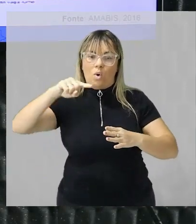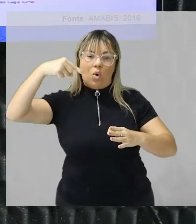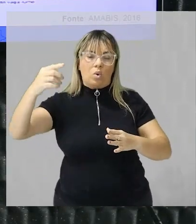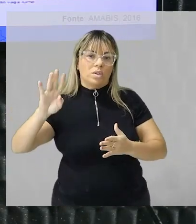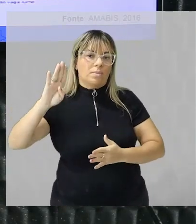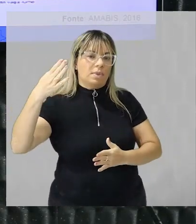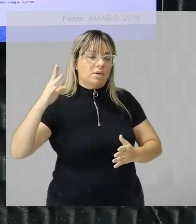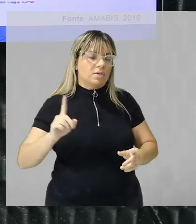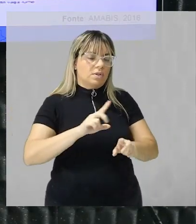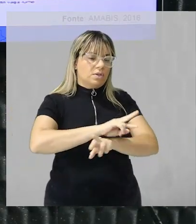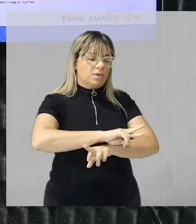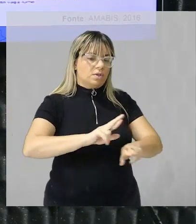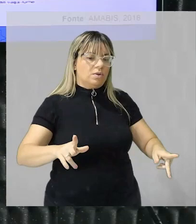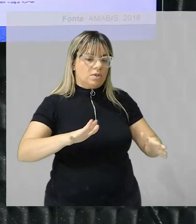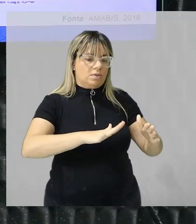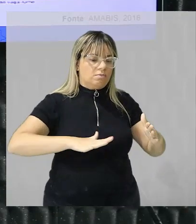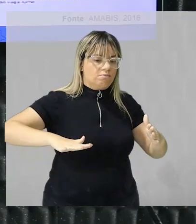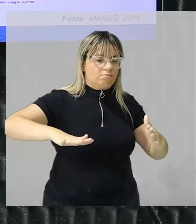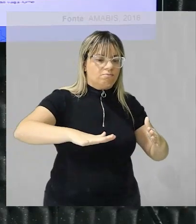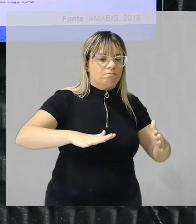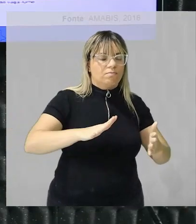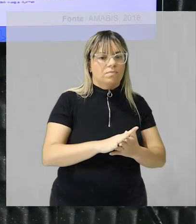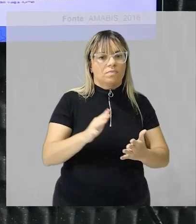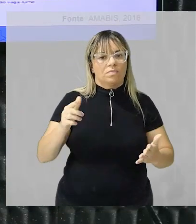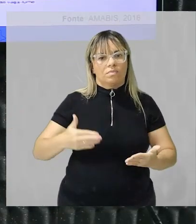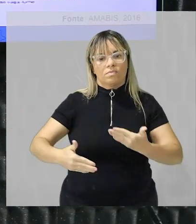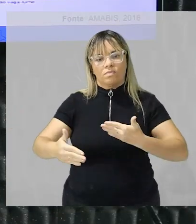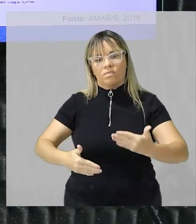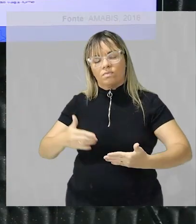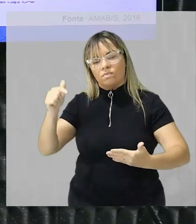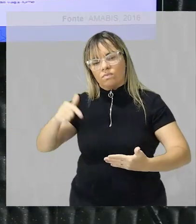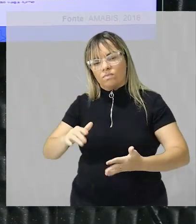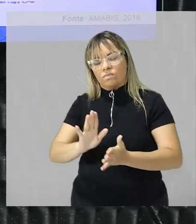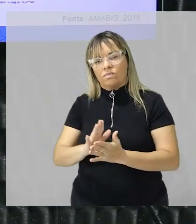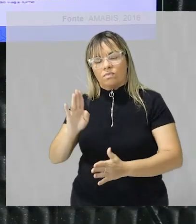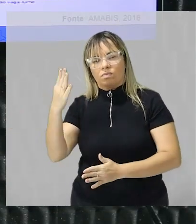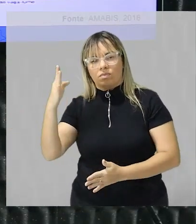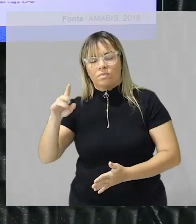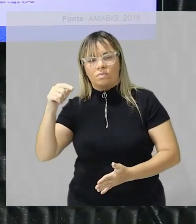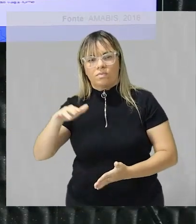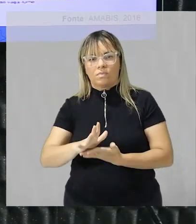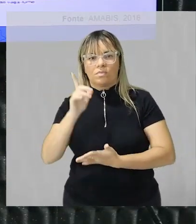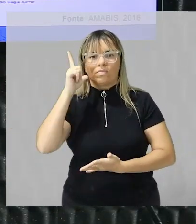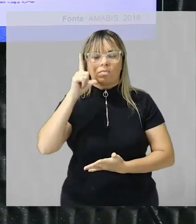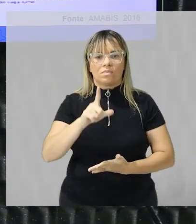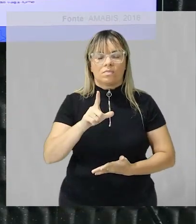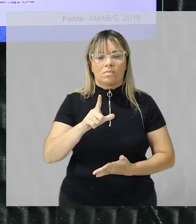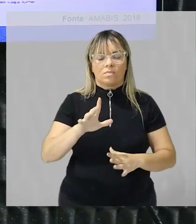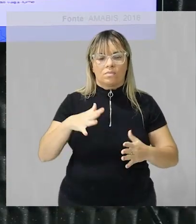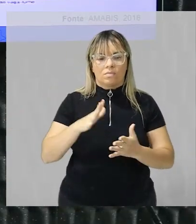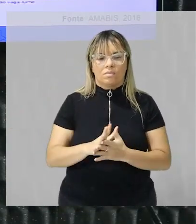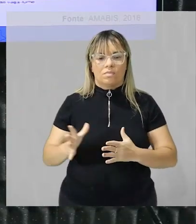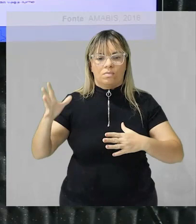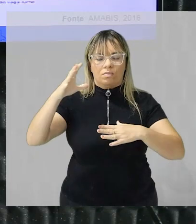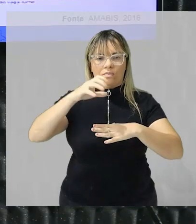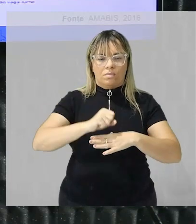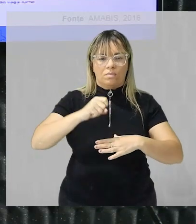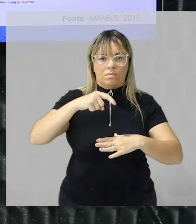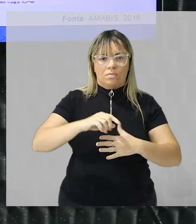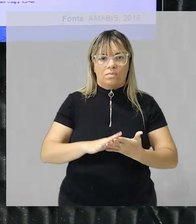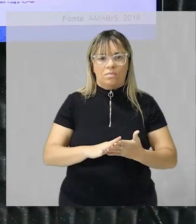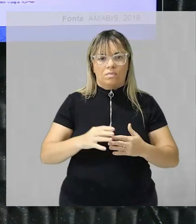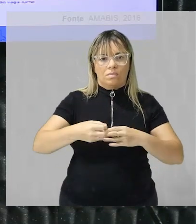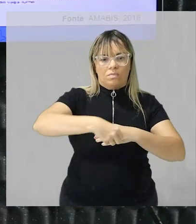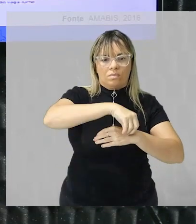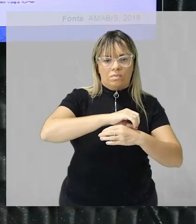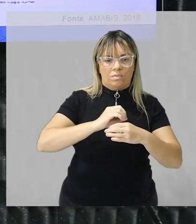venham estar passando por aquele local. Então, quando essas bactérias elas conseguem absorver essas